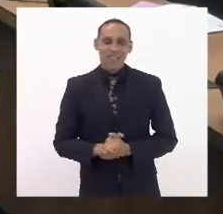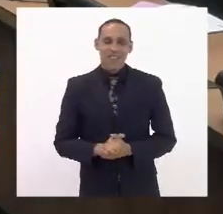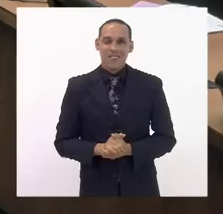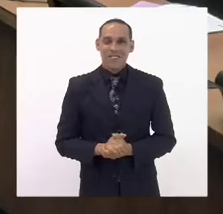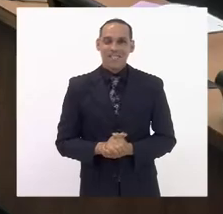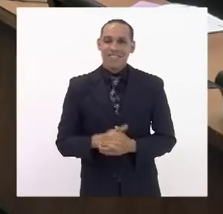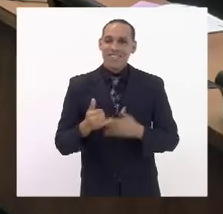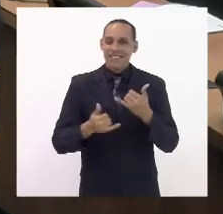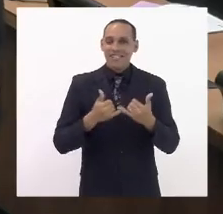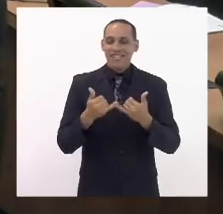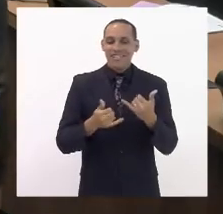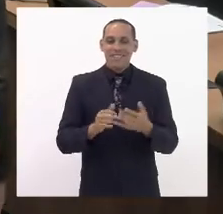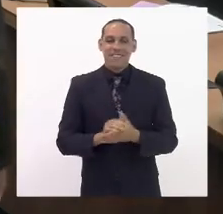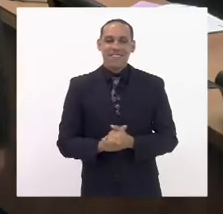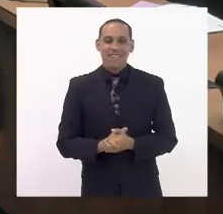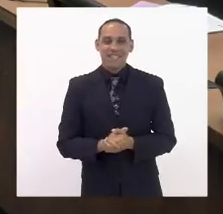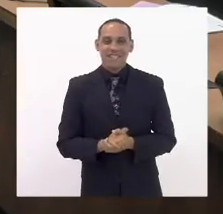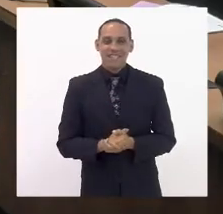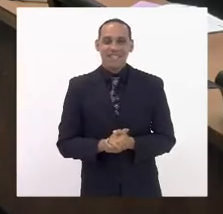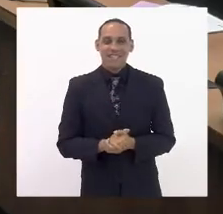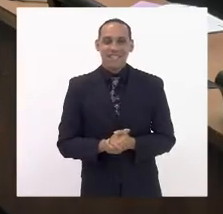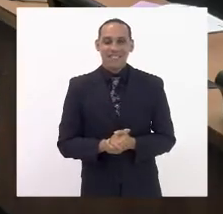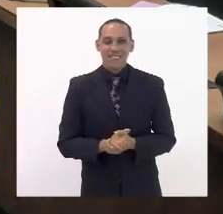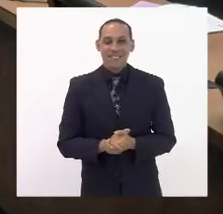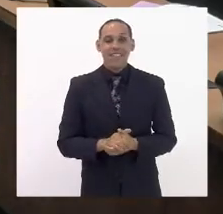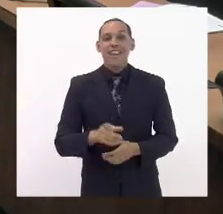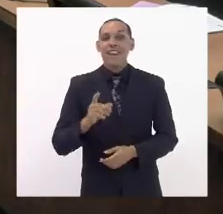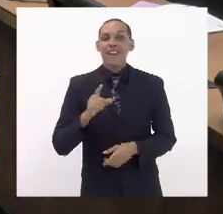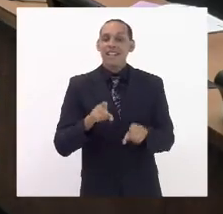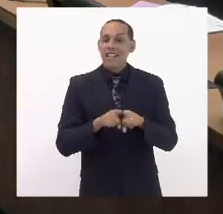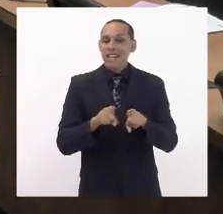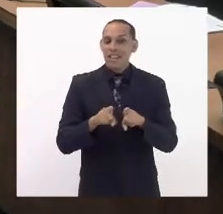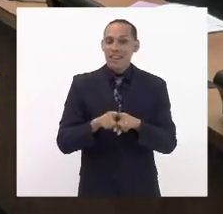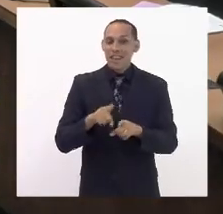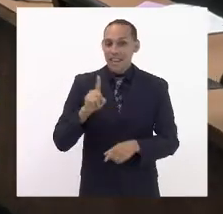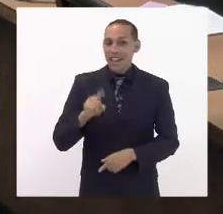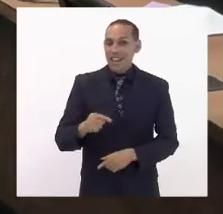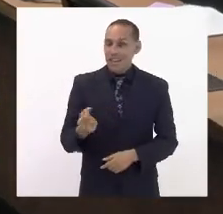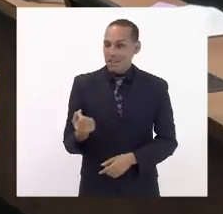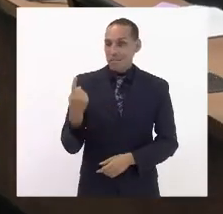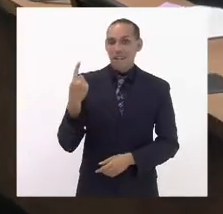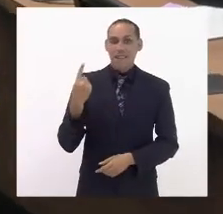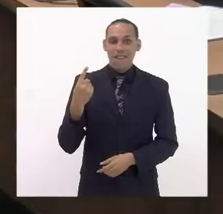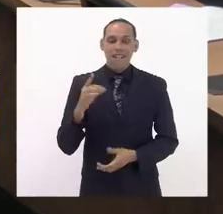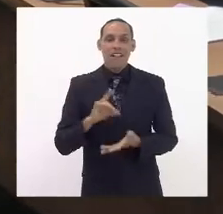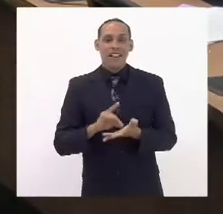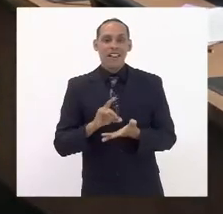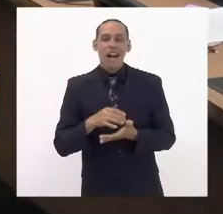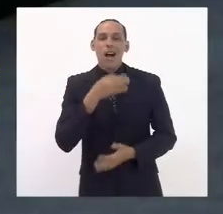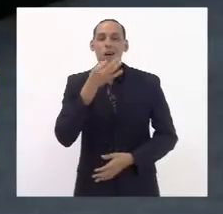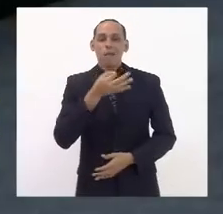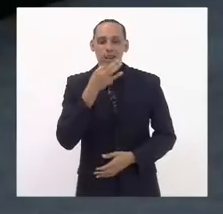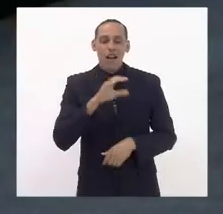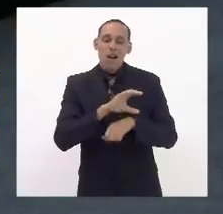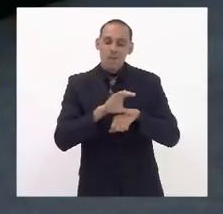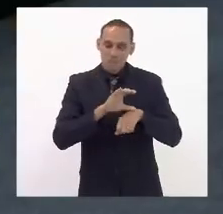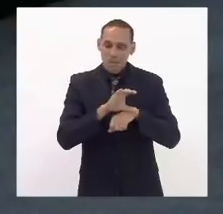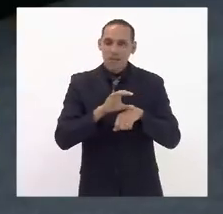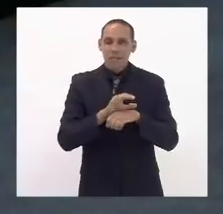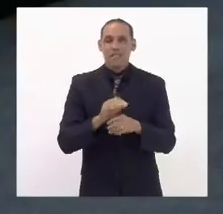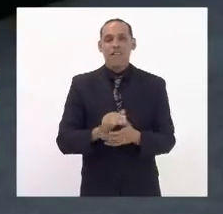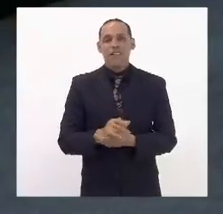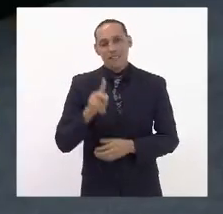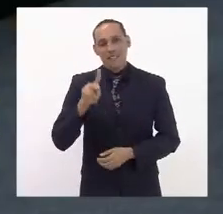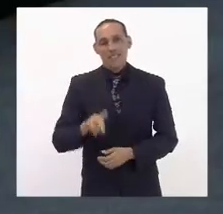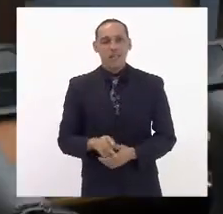Deputado. O parecer. Aliás, Márcio. É inusitado. Parecer. Parecer. Pela constitucionalidade, presidente.